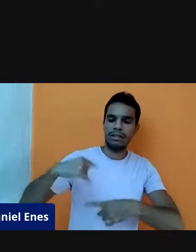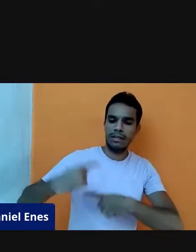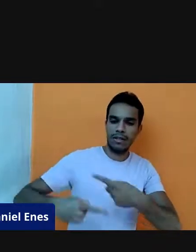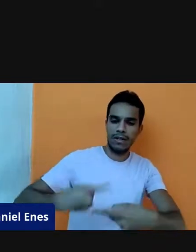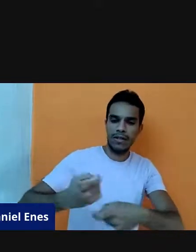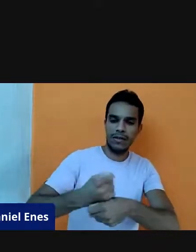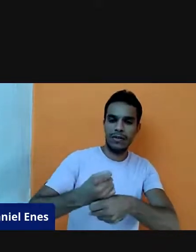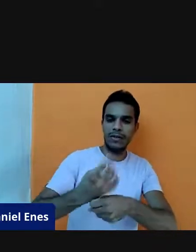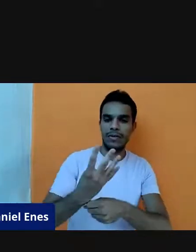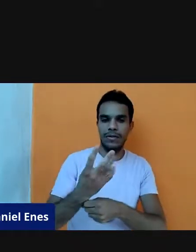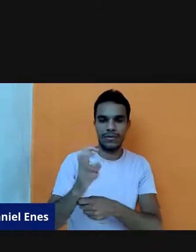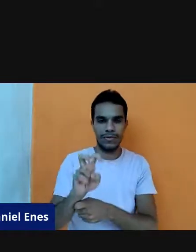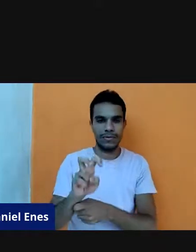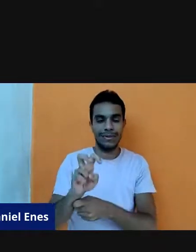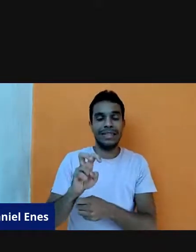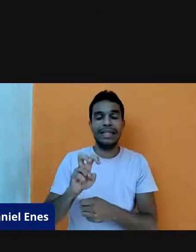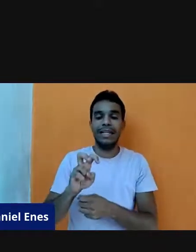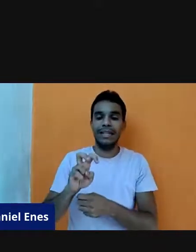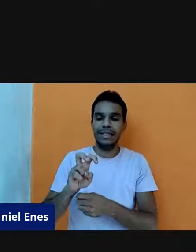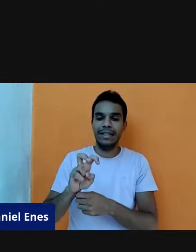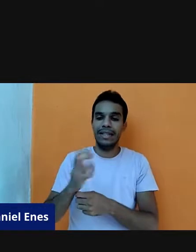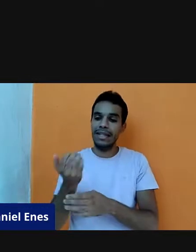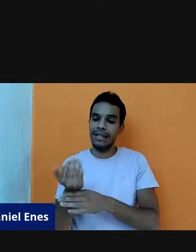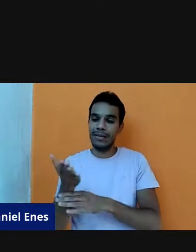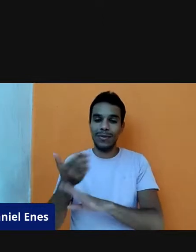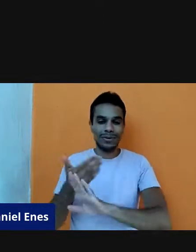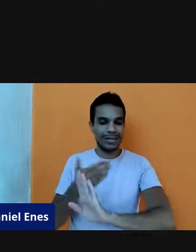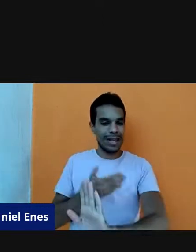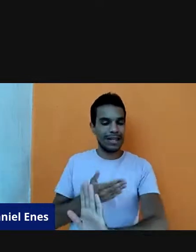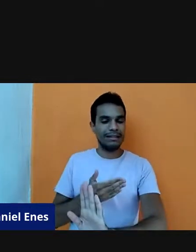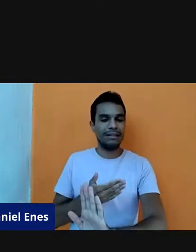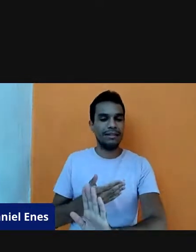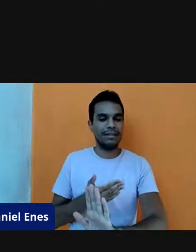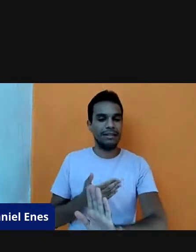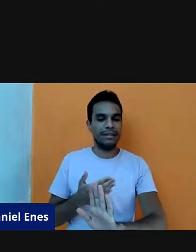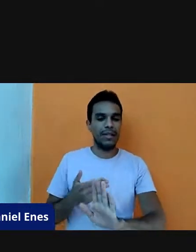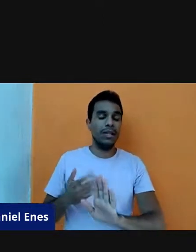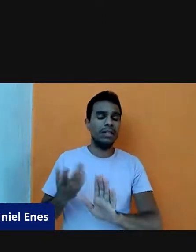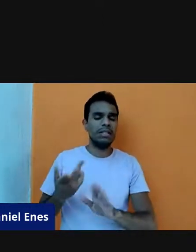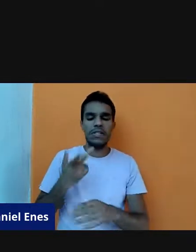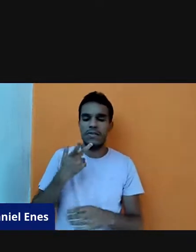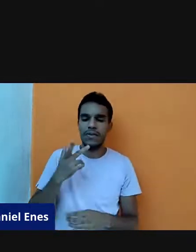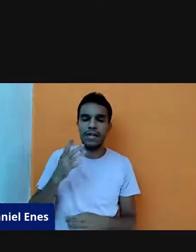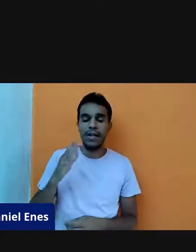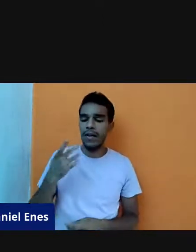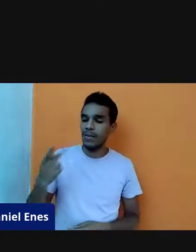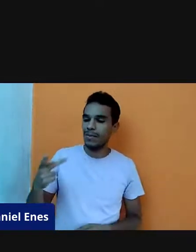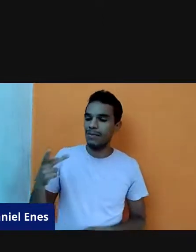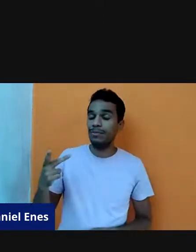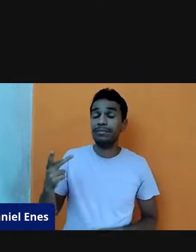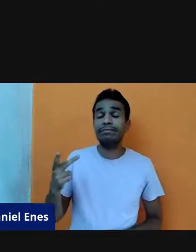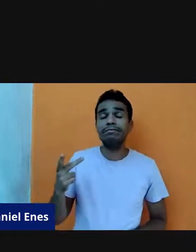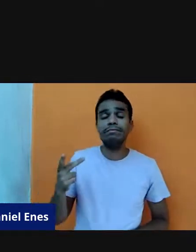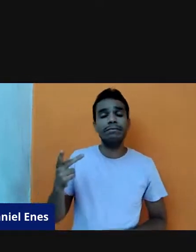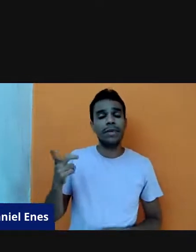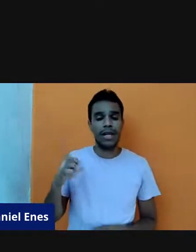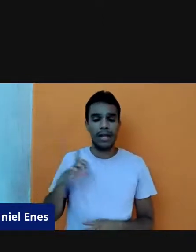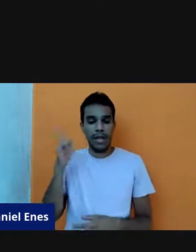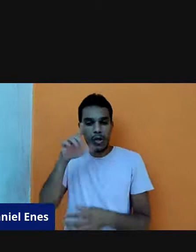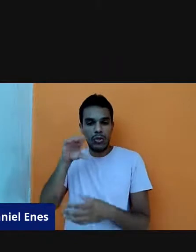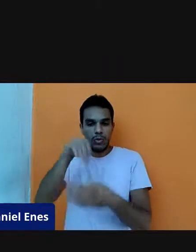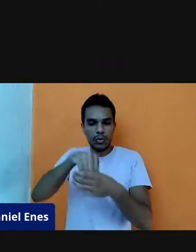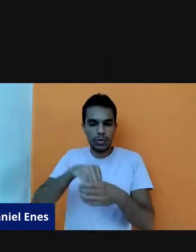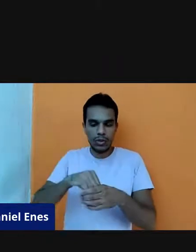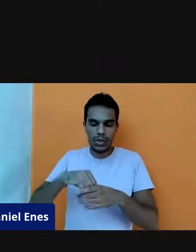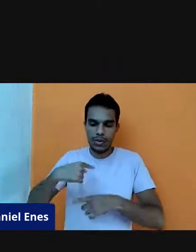geração modernista. Então, se cronologicamente, ou biologicamente, como ele mesmo diz, ele se insere nessa